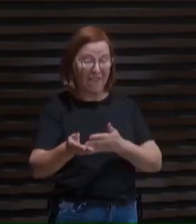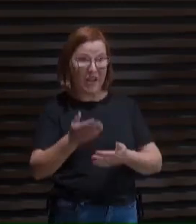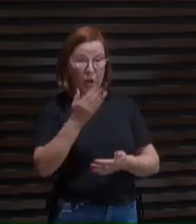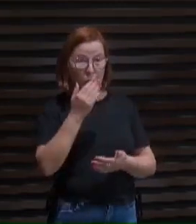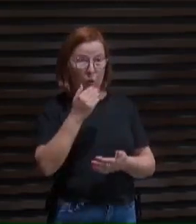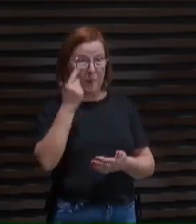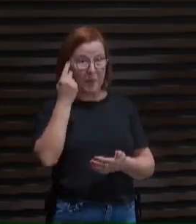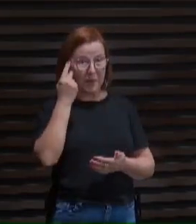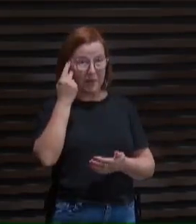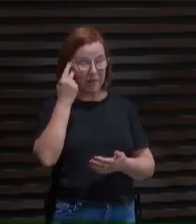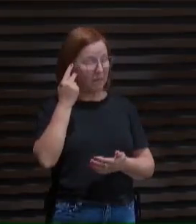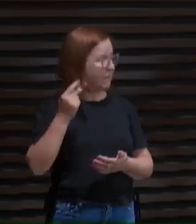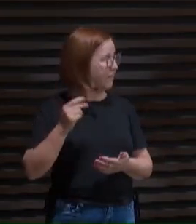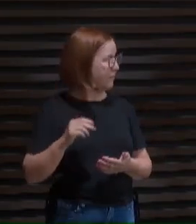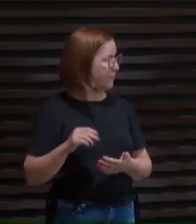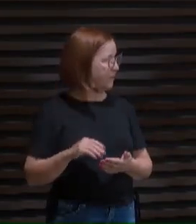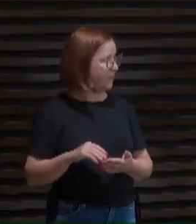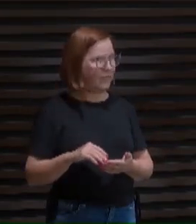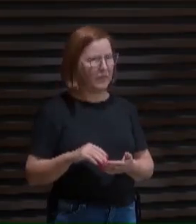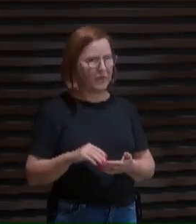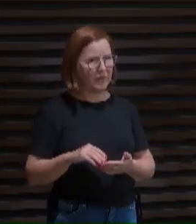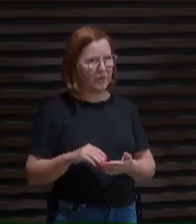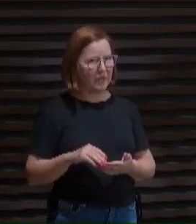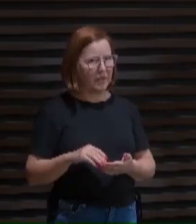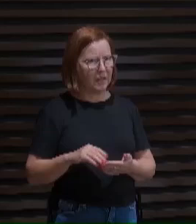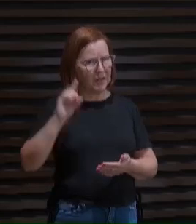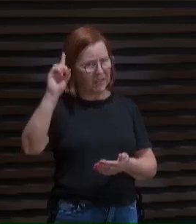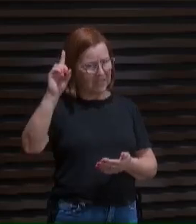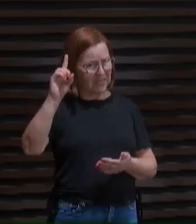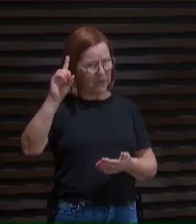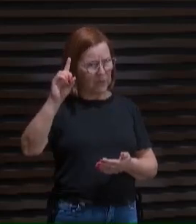será que o maná brotou só lá e não pode brotar agora de novo não?